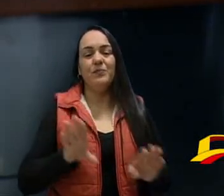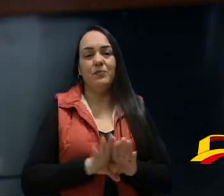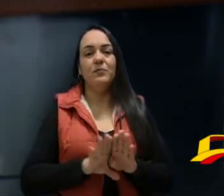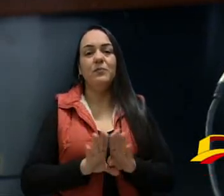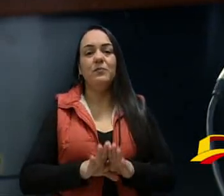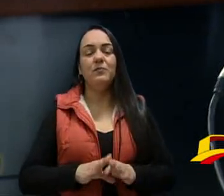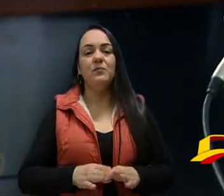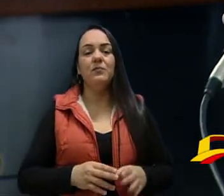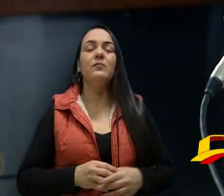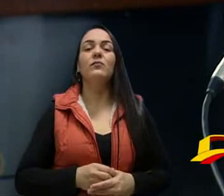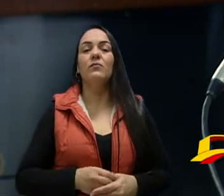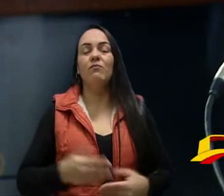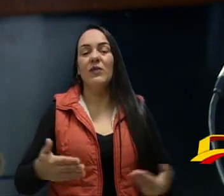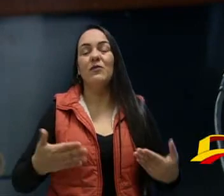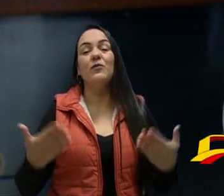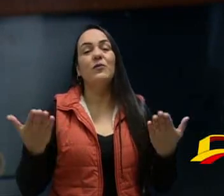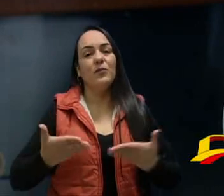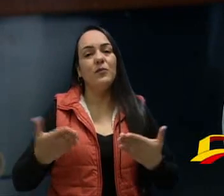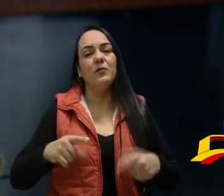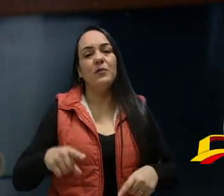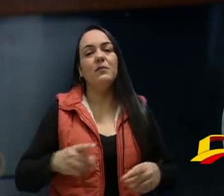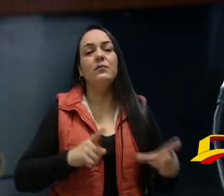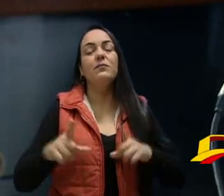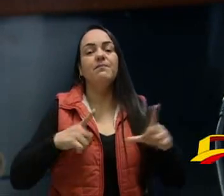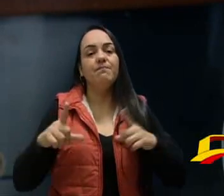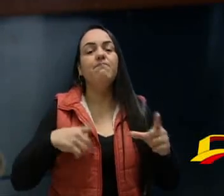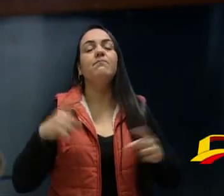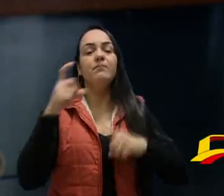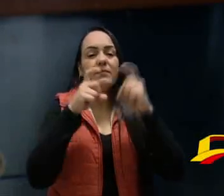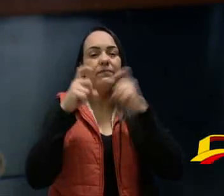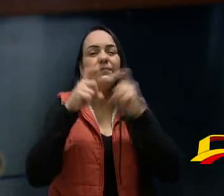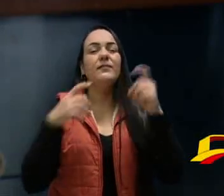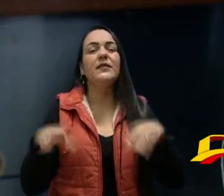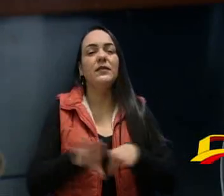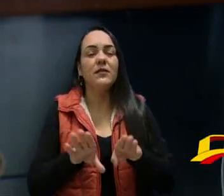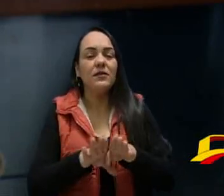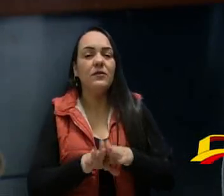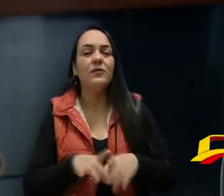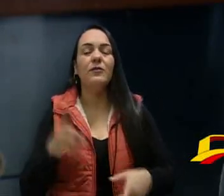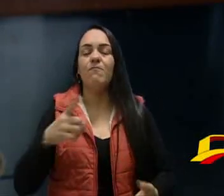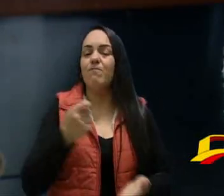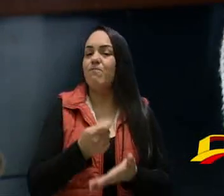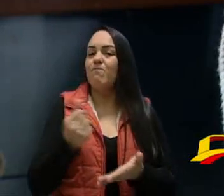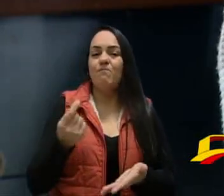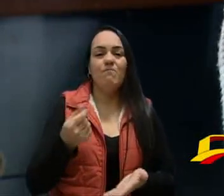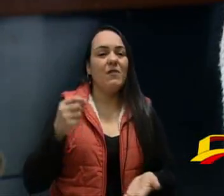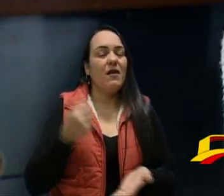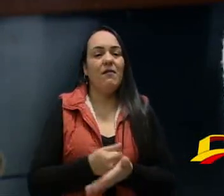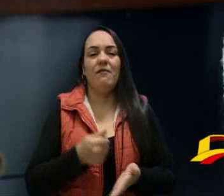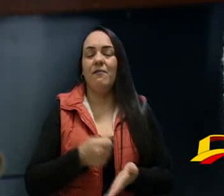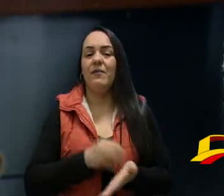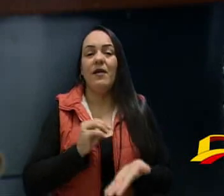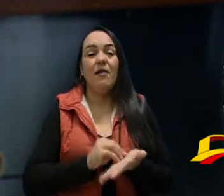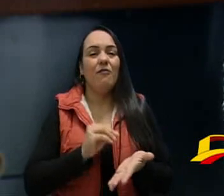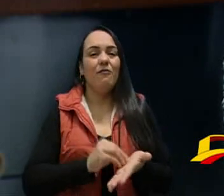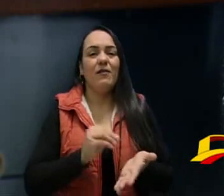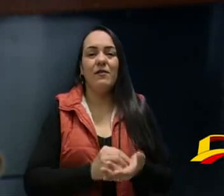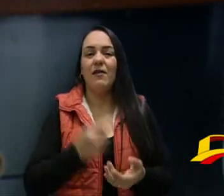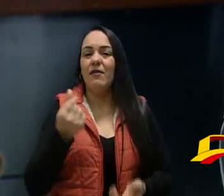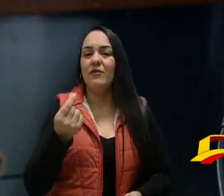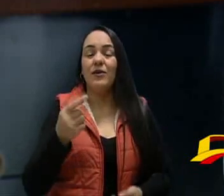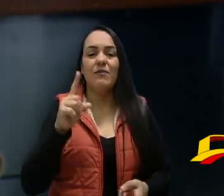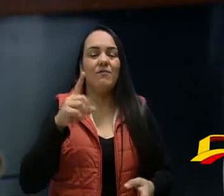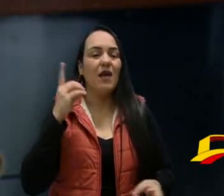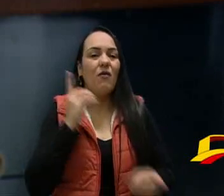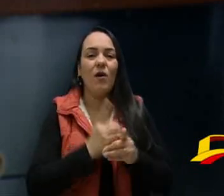de produtos no mercado a gente é complicado e aí a gente fala na linha falta de o mesmo é porque não tem